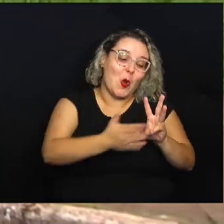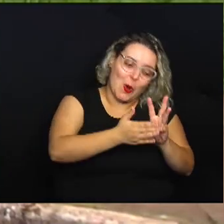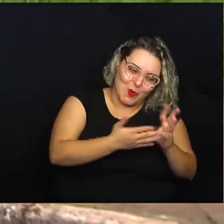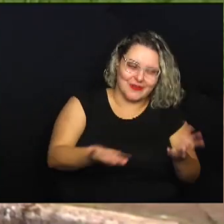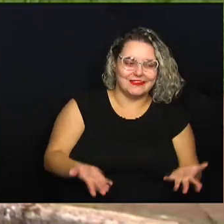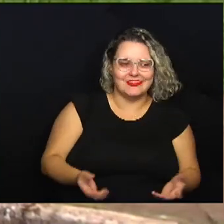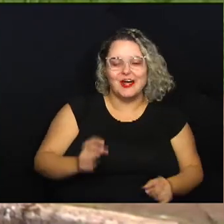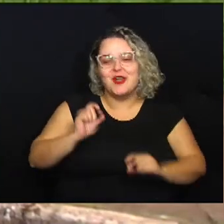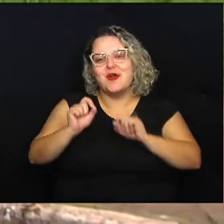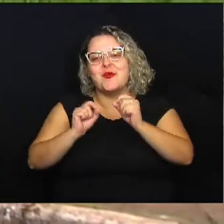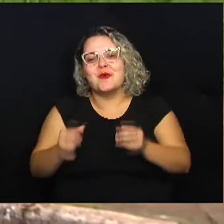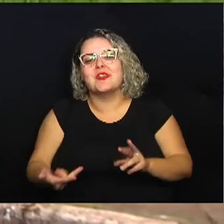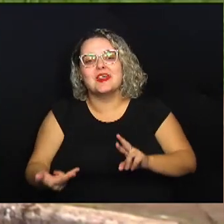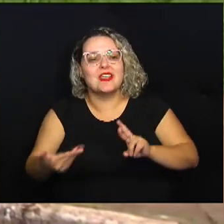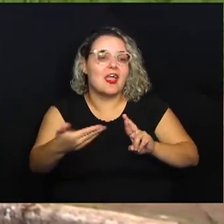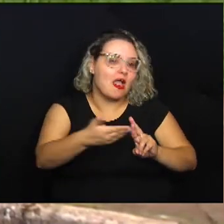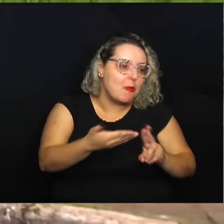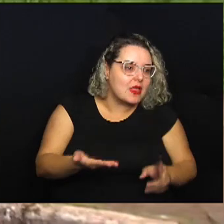toda a sua nação?